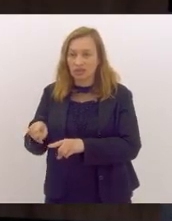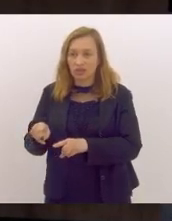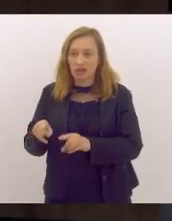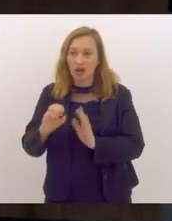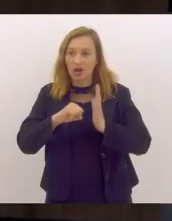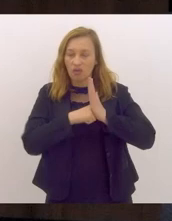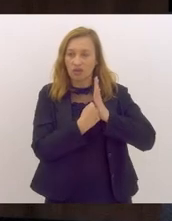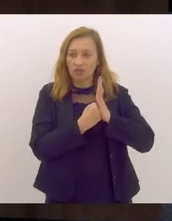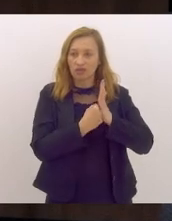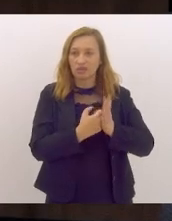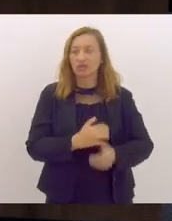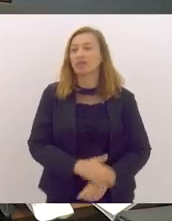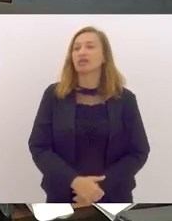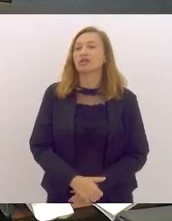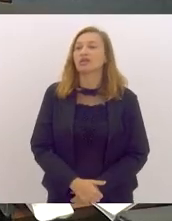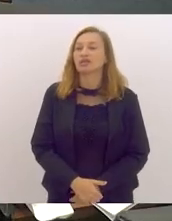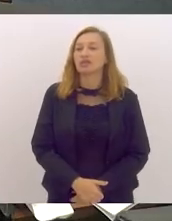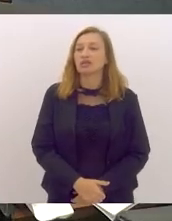veto.